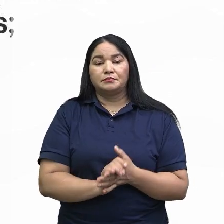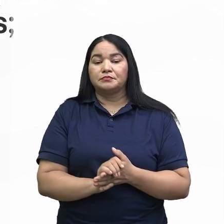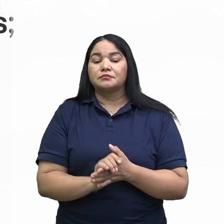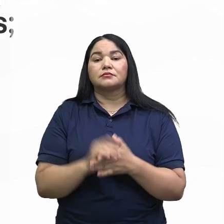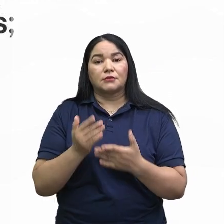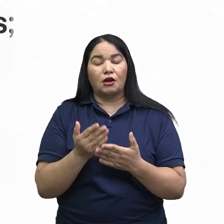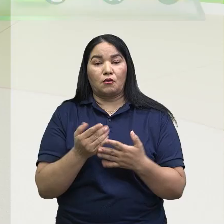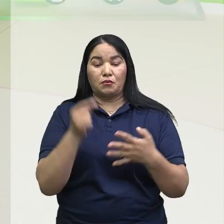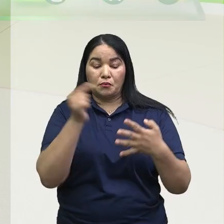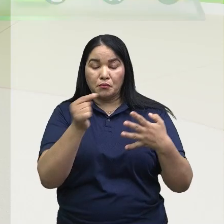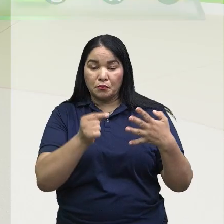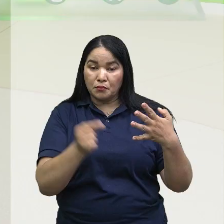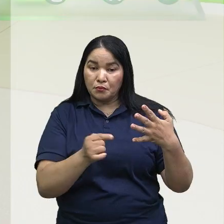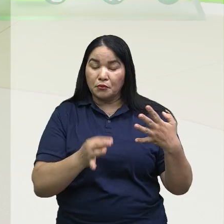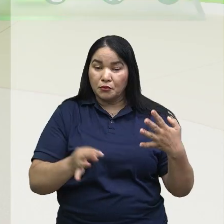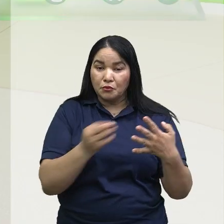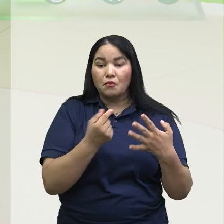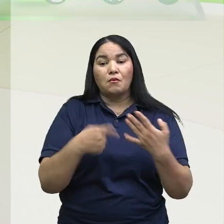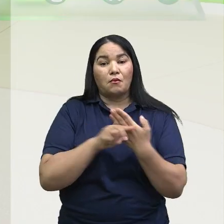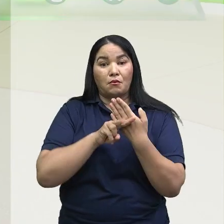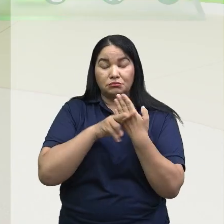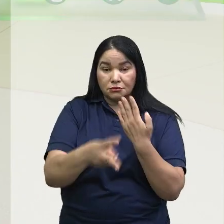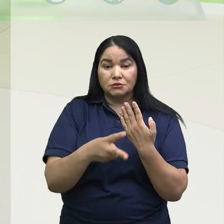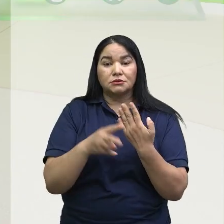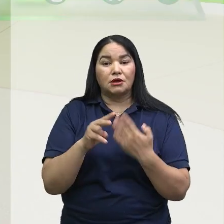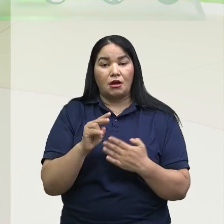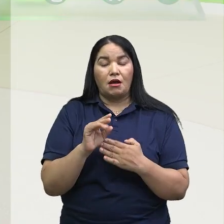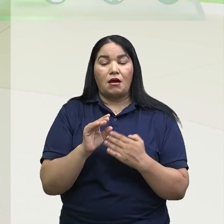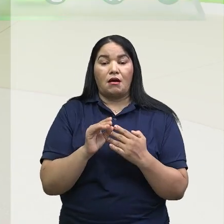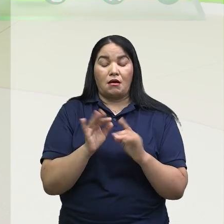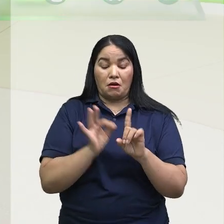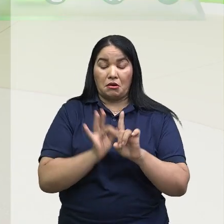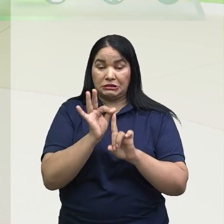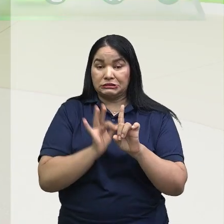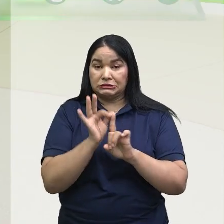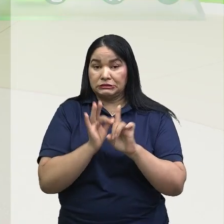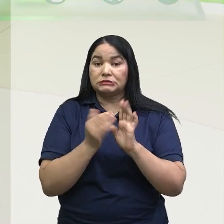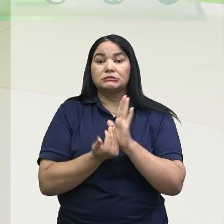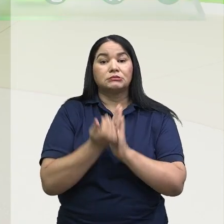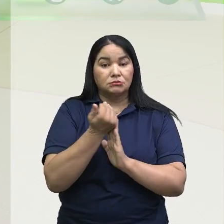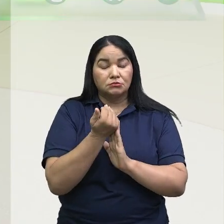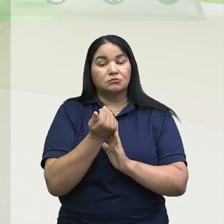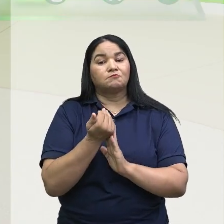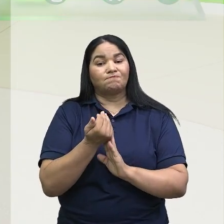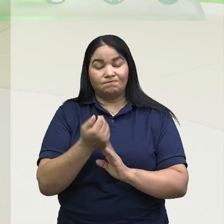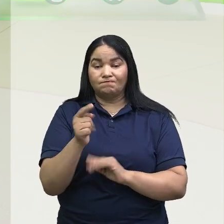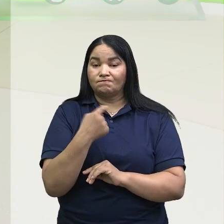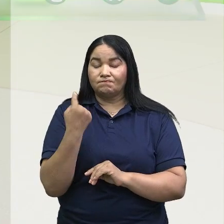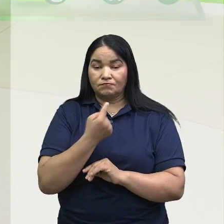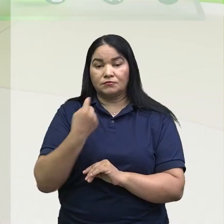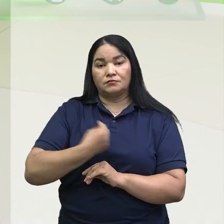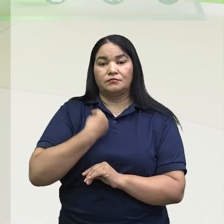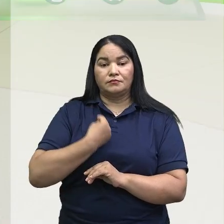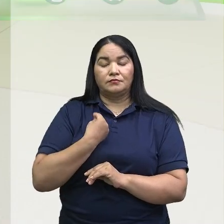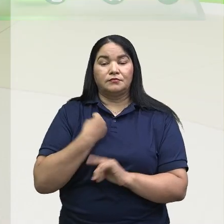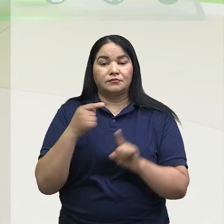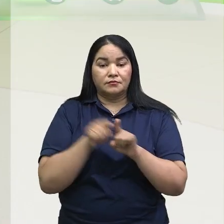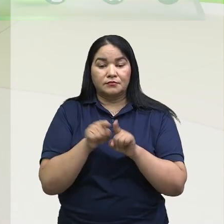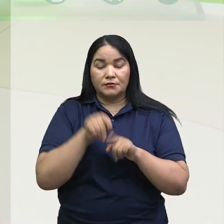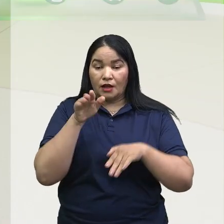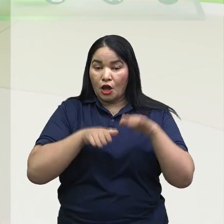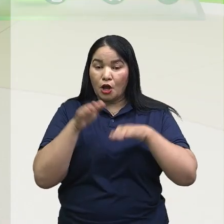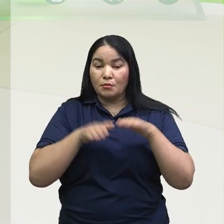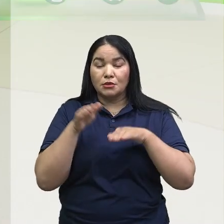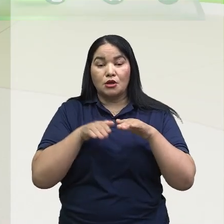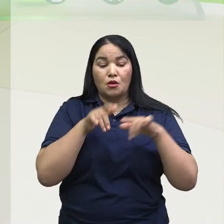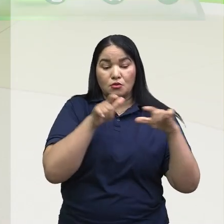tudo isso que eu trouxe aqui para vocês como consequências do aquecimento global é o que nós estamos vivenciando, né? Dependendo ali da